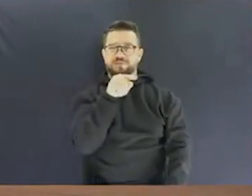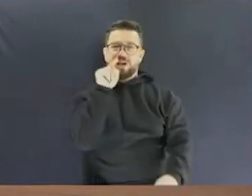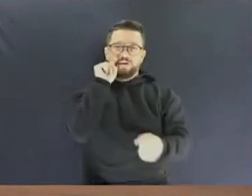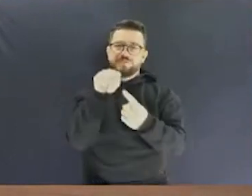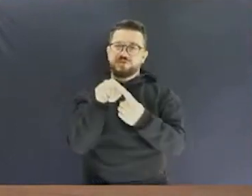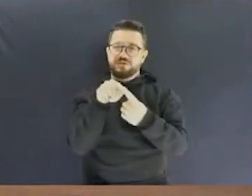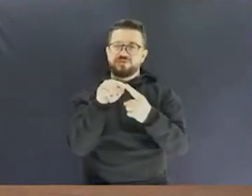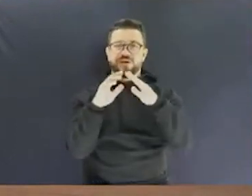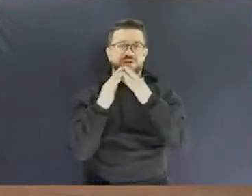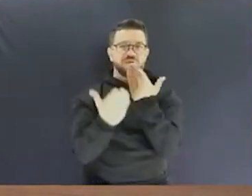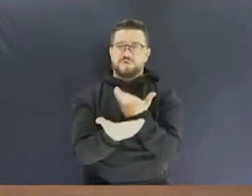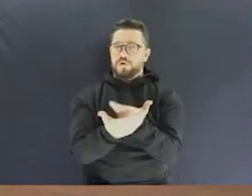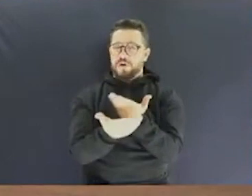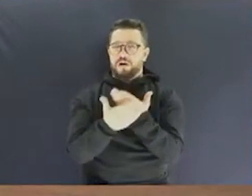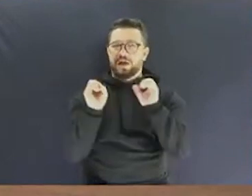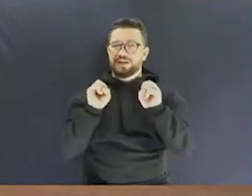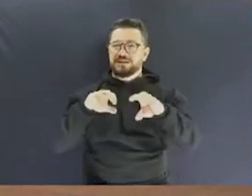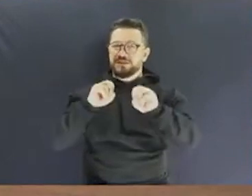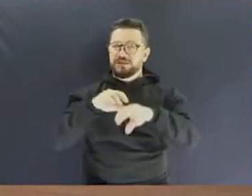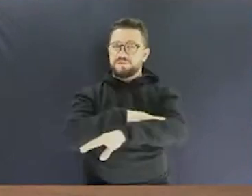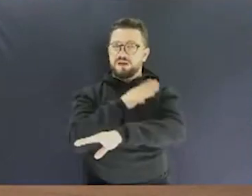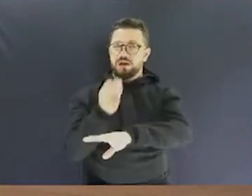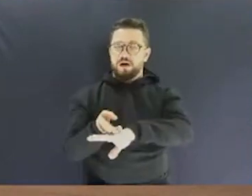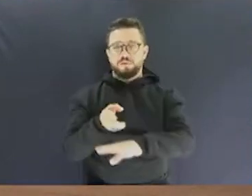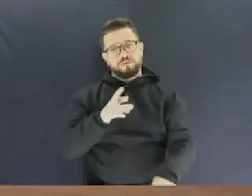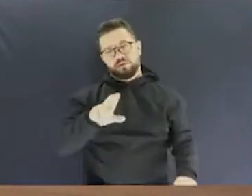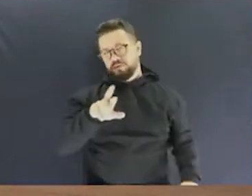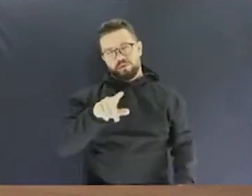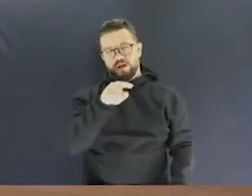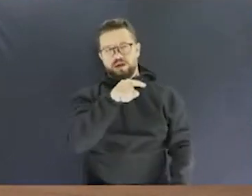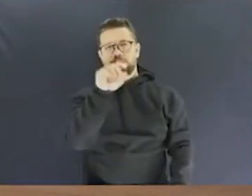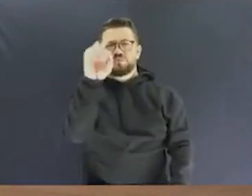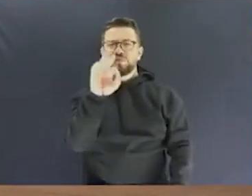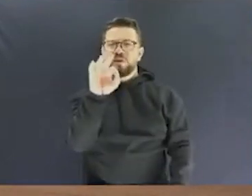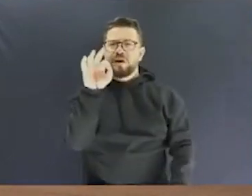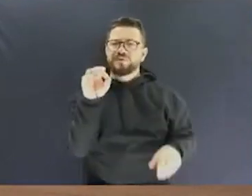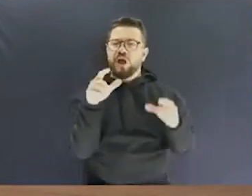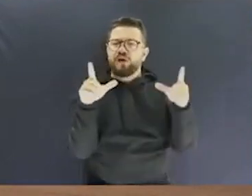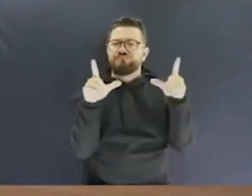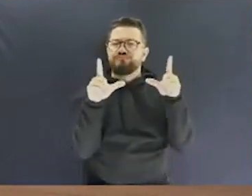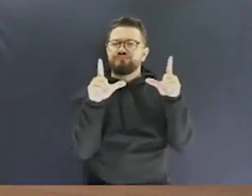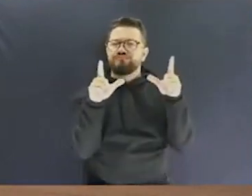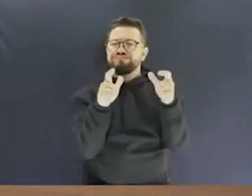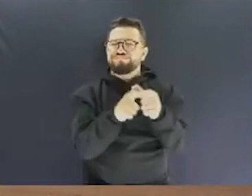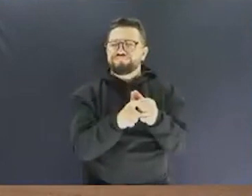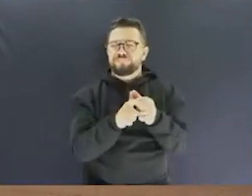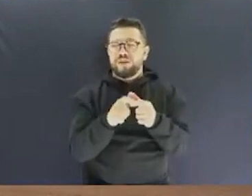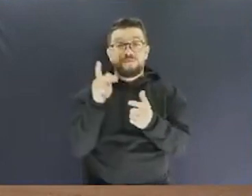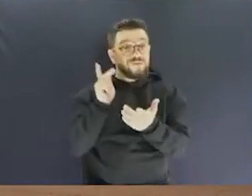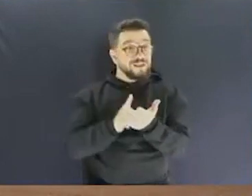escola em ensino integral é um percentual em ensino integral. Então, aquele percentual ali, pelo que a gente entende, não está correspondendo à realidade, porque eu não